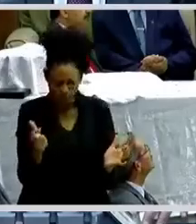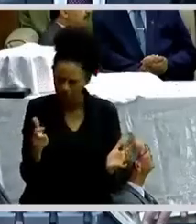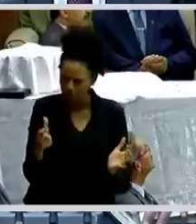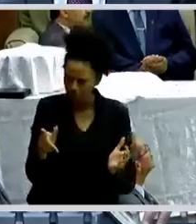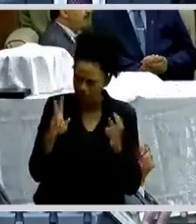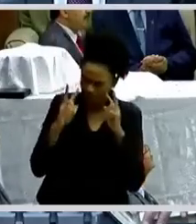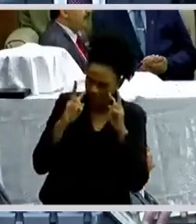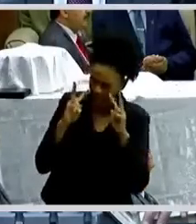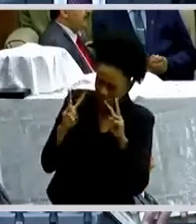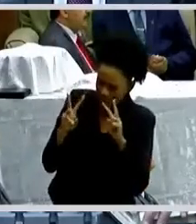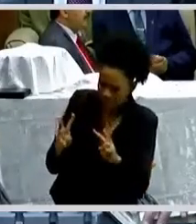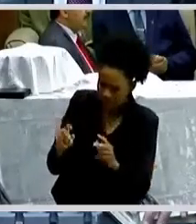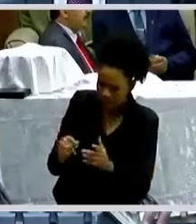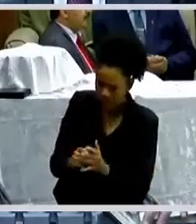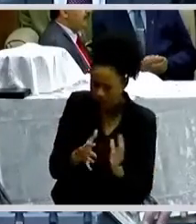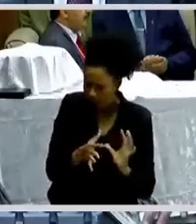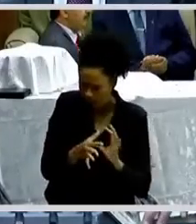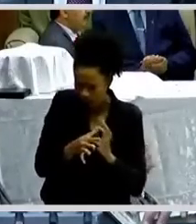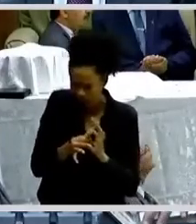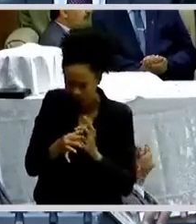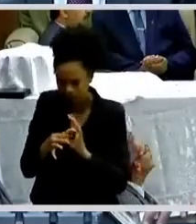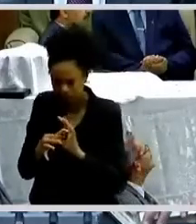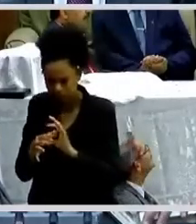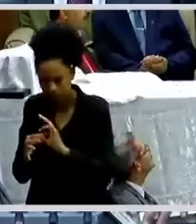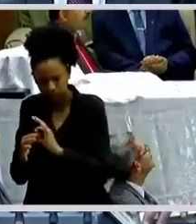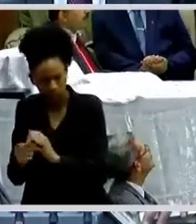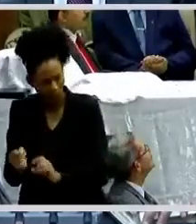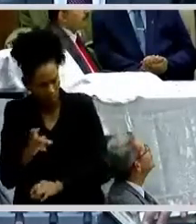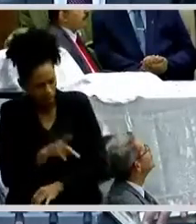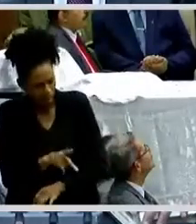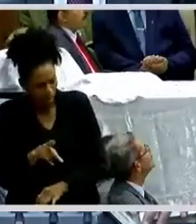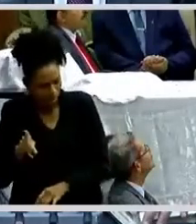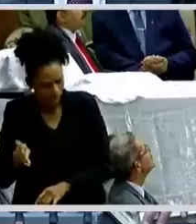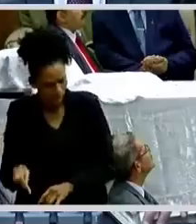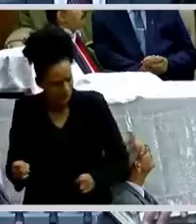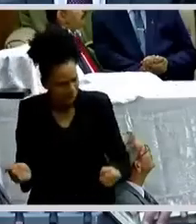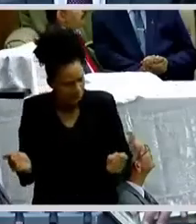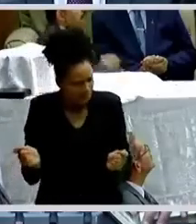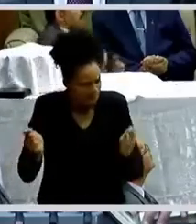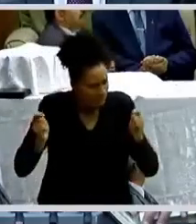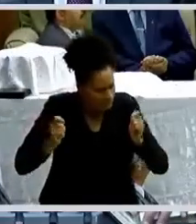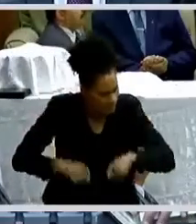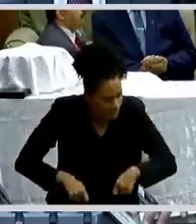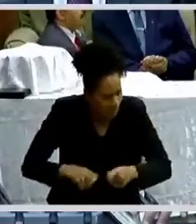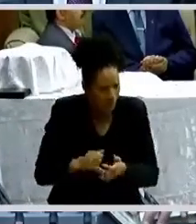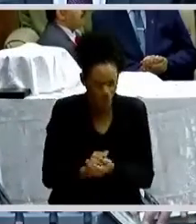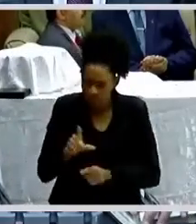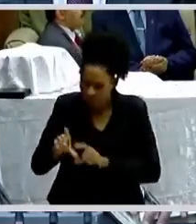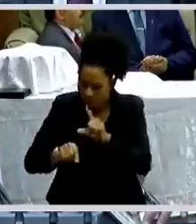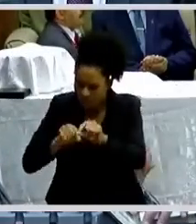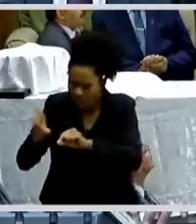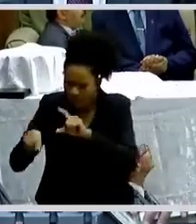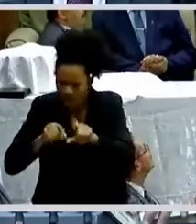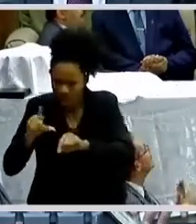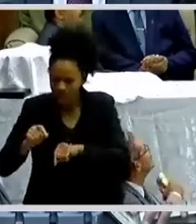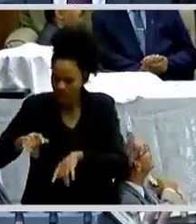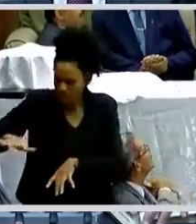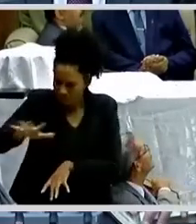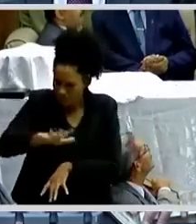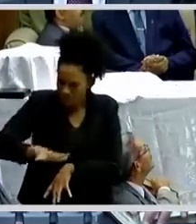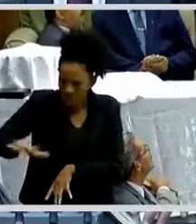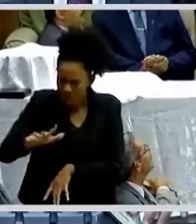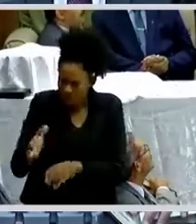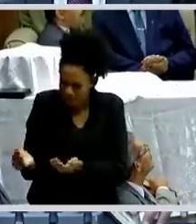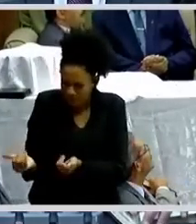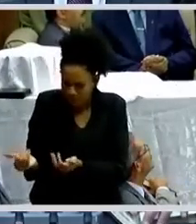olharmos o contexto dos mestres e as suas capacidades de escolhas, aquele era o momento de um